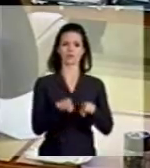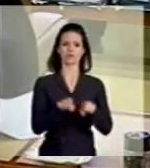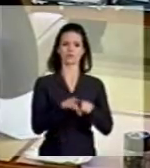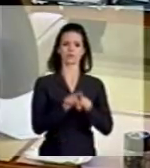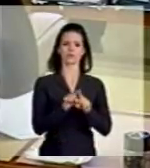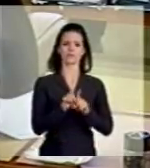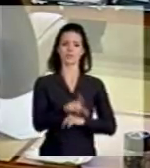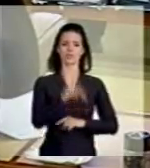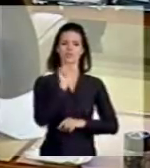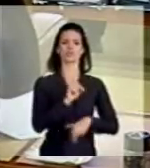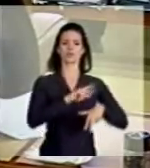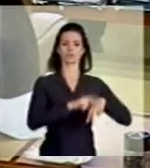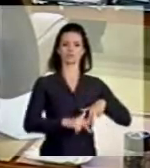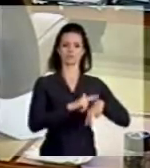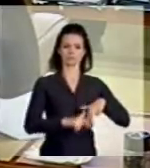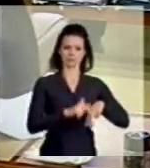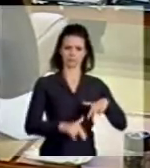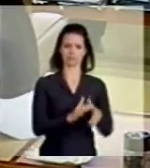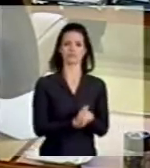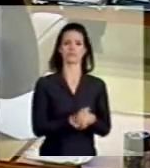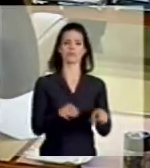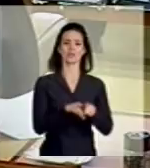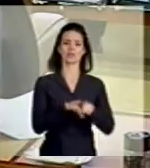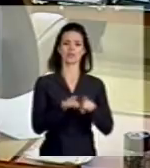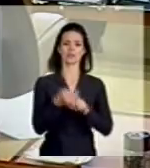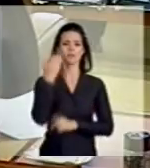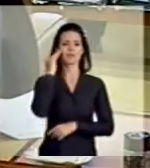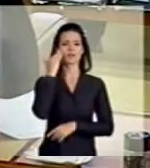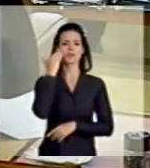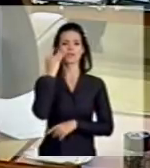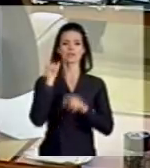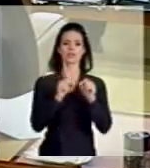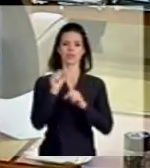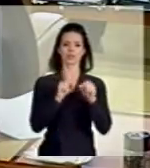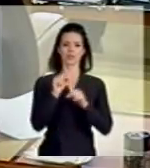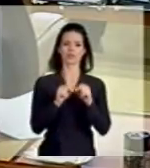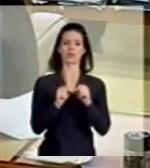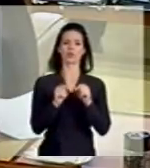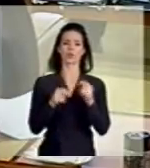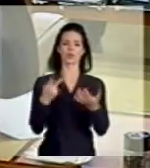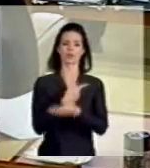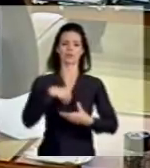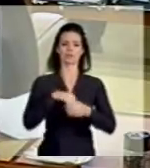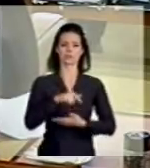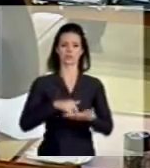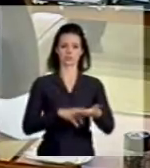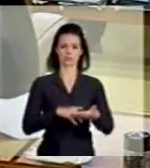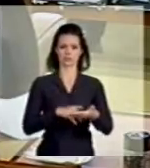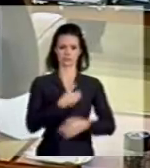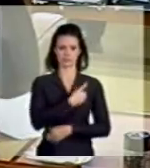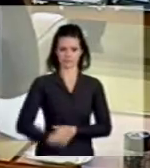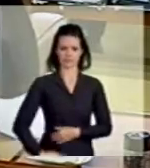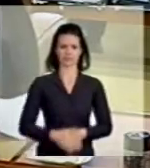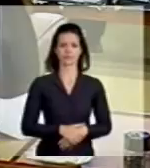também respeita os imperativos de veracidade e de publicidade dos registros públicos. Por mim, esse conflito entre